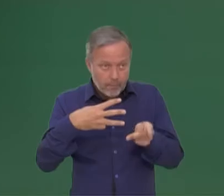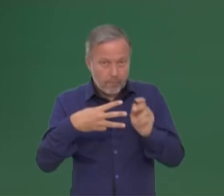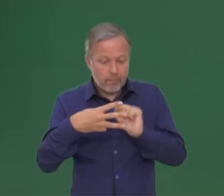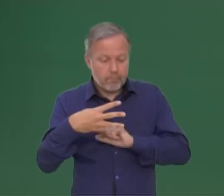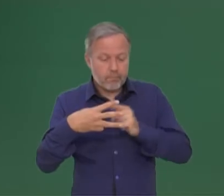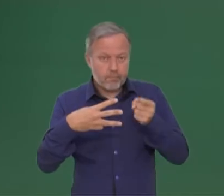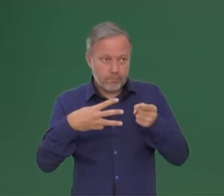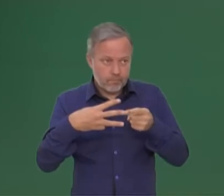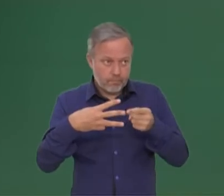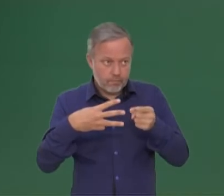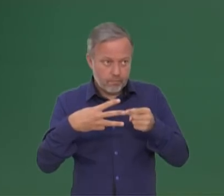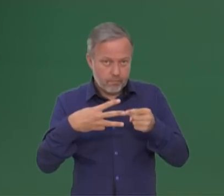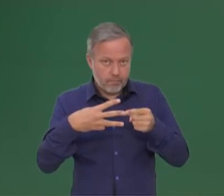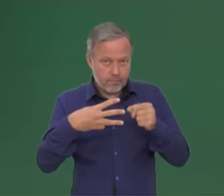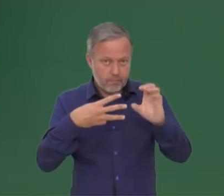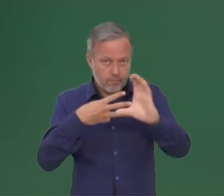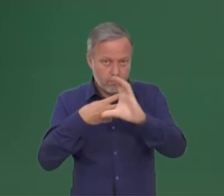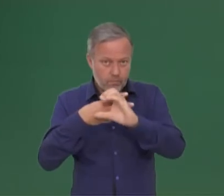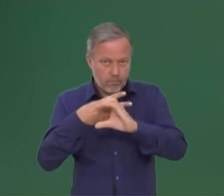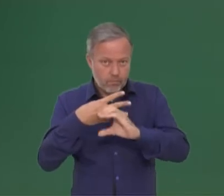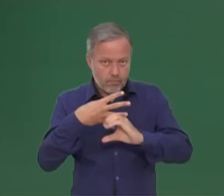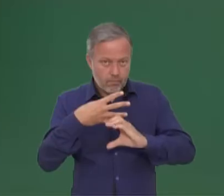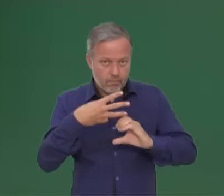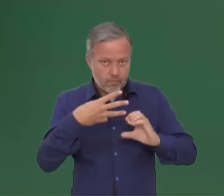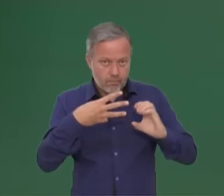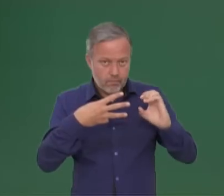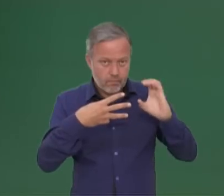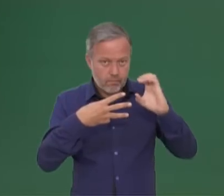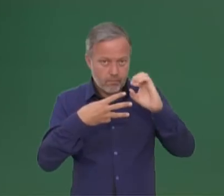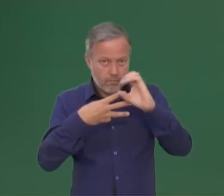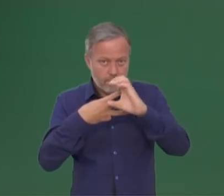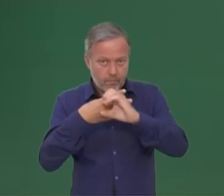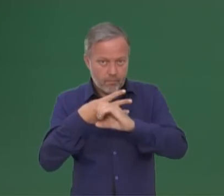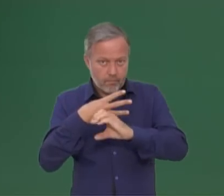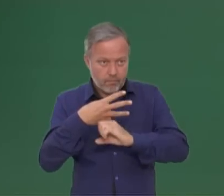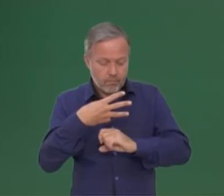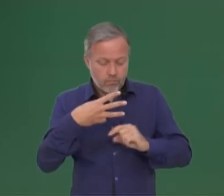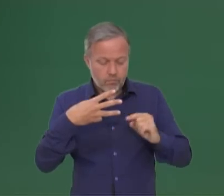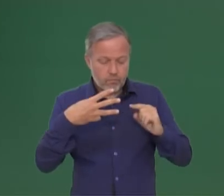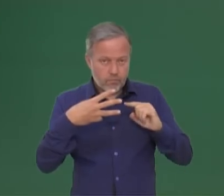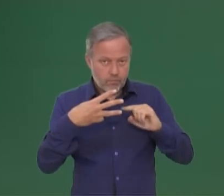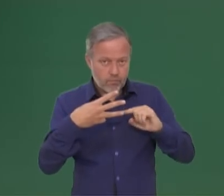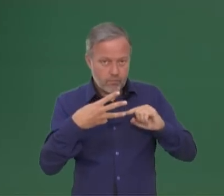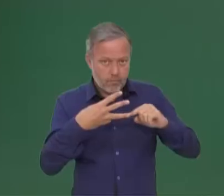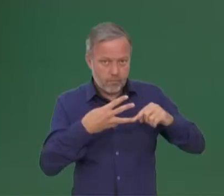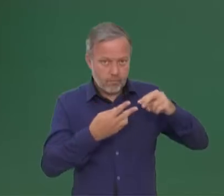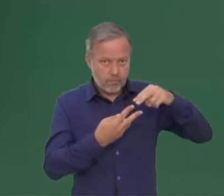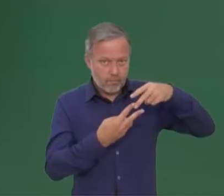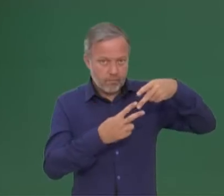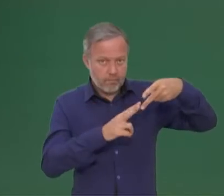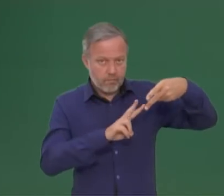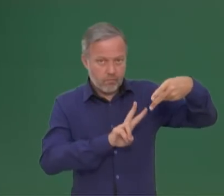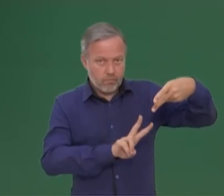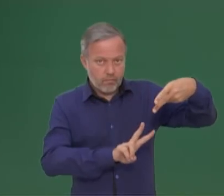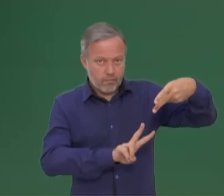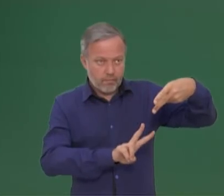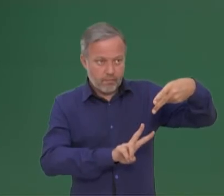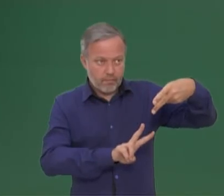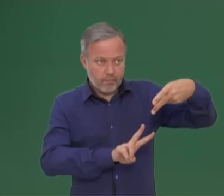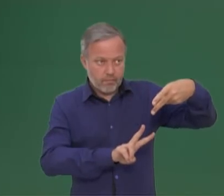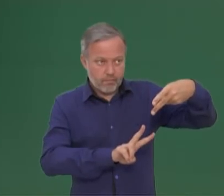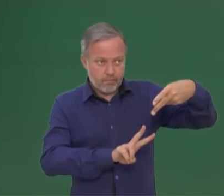a segunda eu chamo de citoplasma e a terceira, o material hereditário, o material